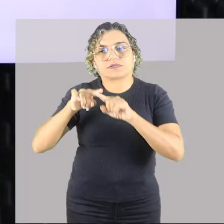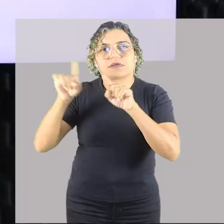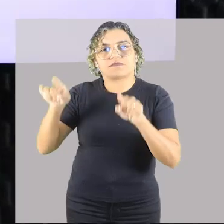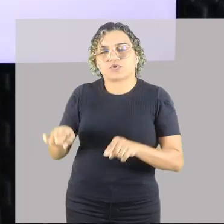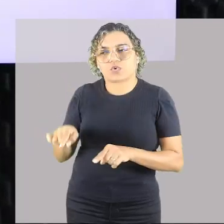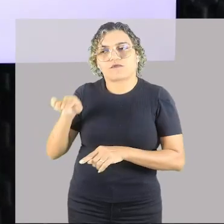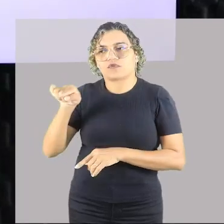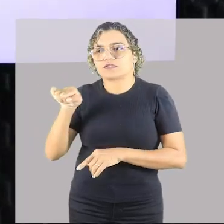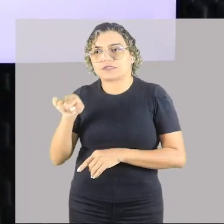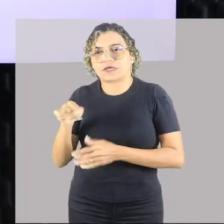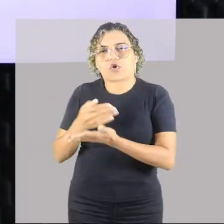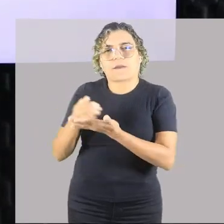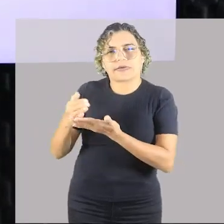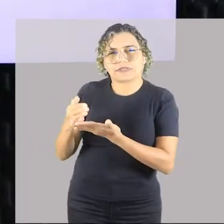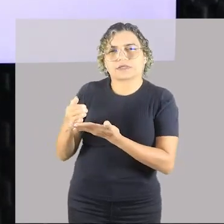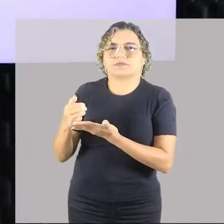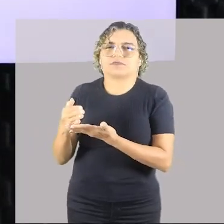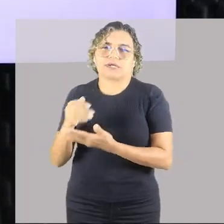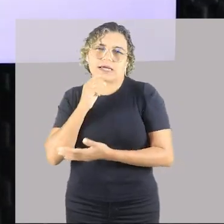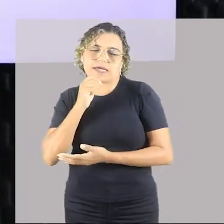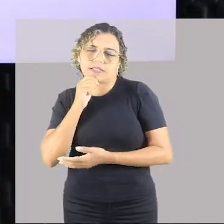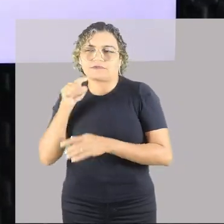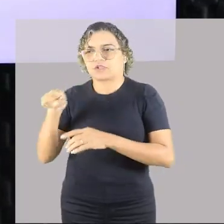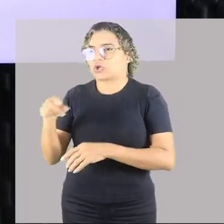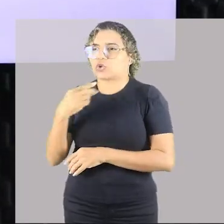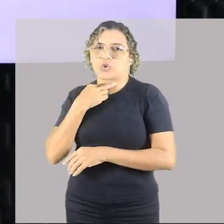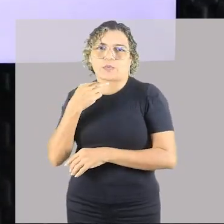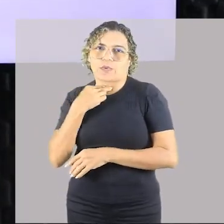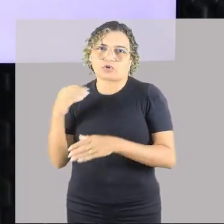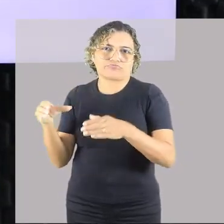tem estabilidade, você está no estágio probatório, então também você